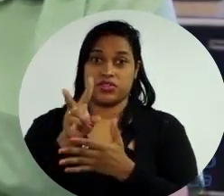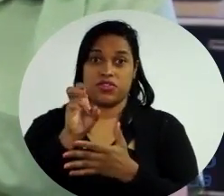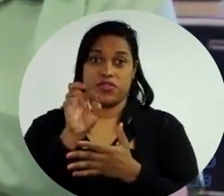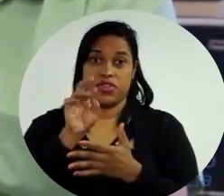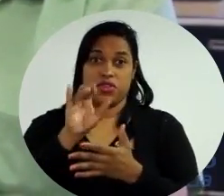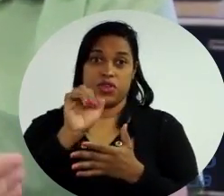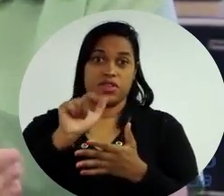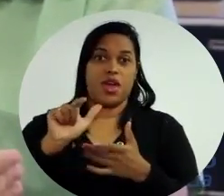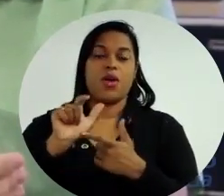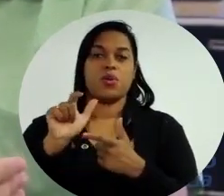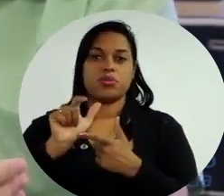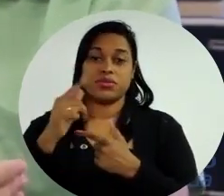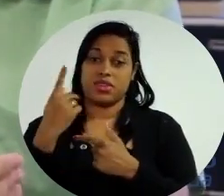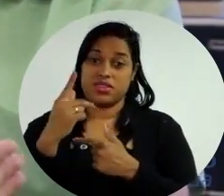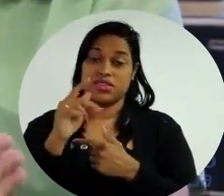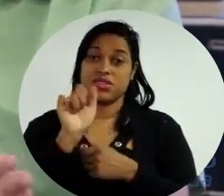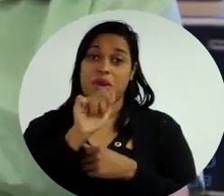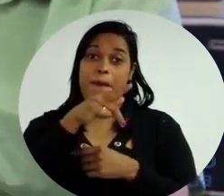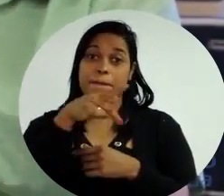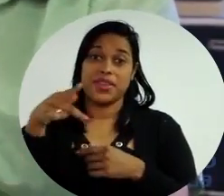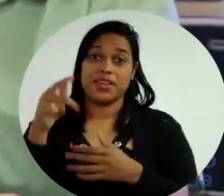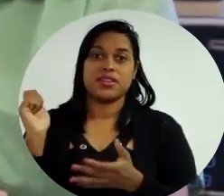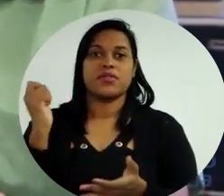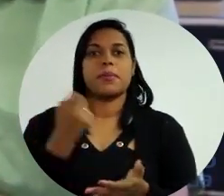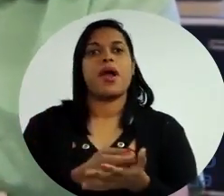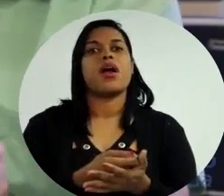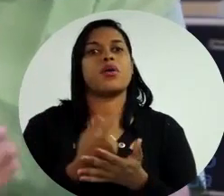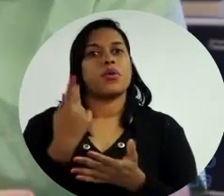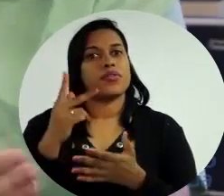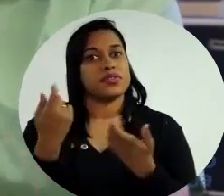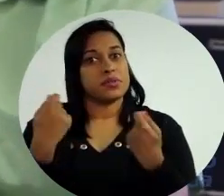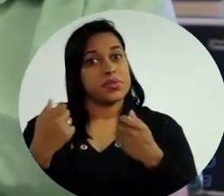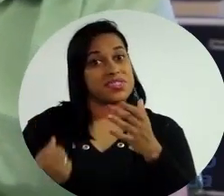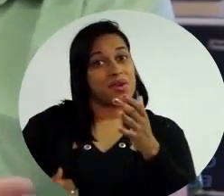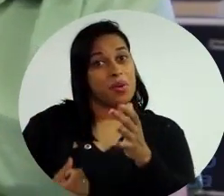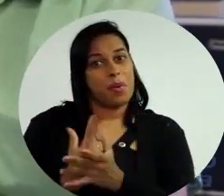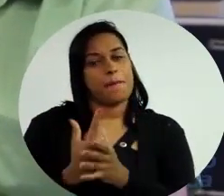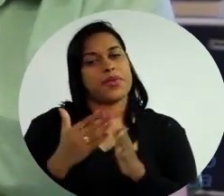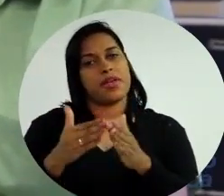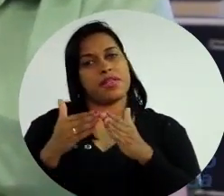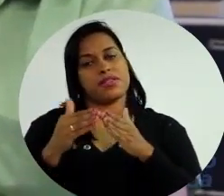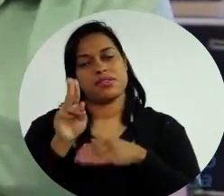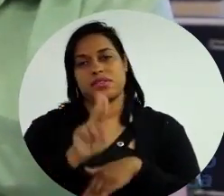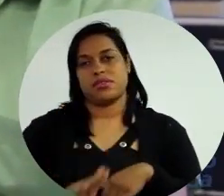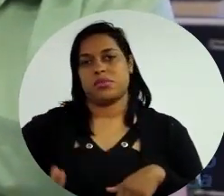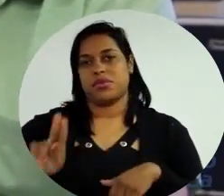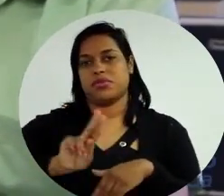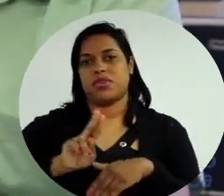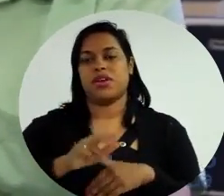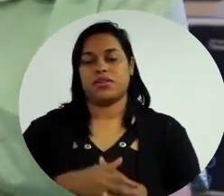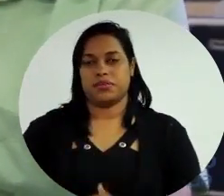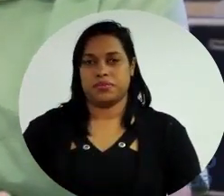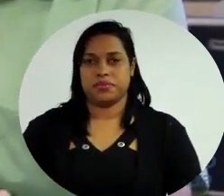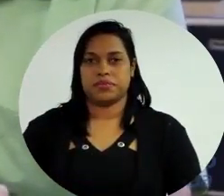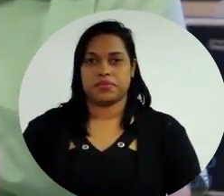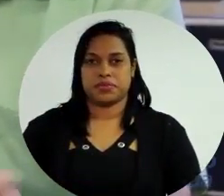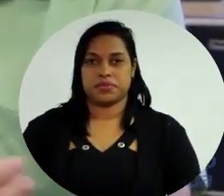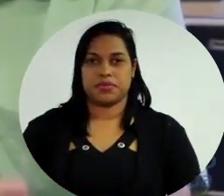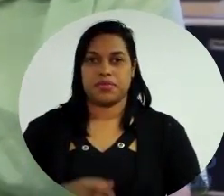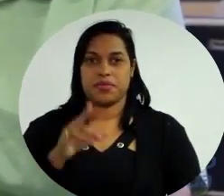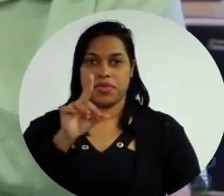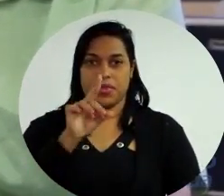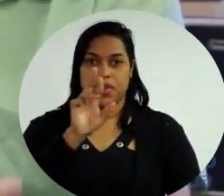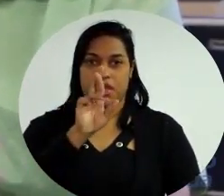vetoriais. Só que ele é um aplicativo pago. Você tem que comprar uma licença para poder utilizá-lo.